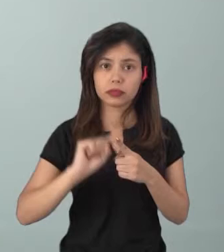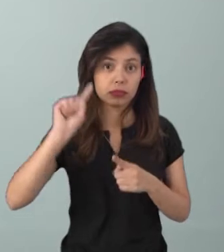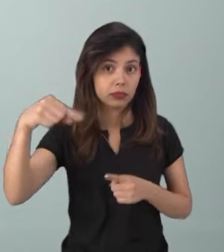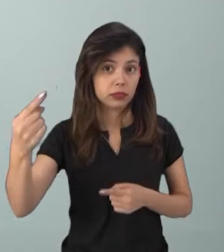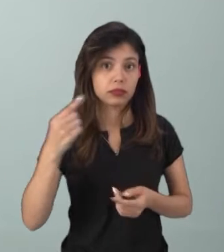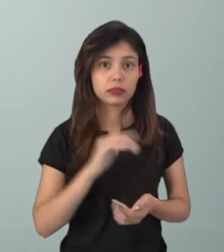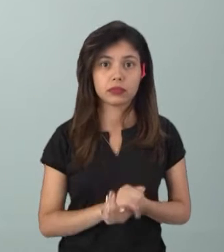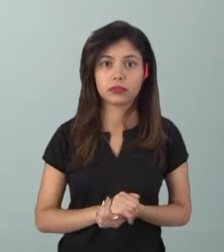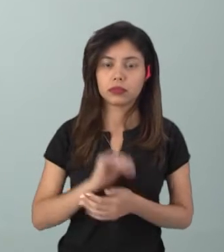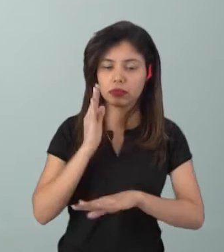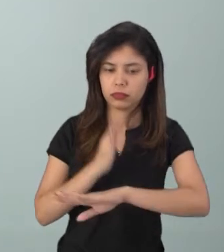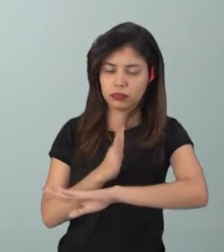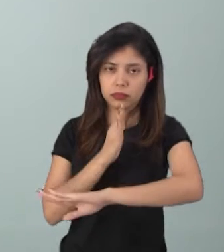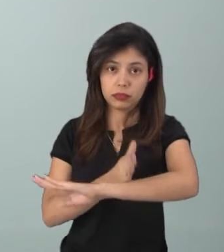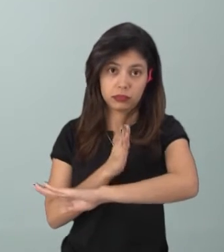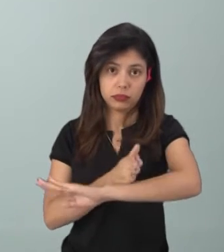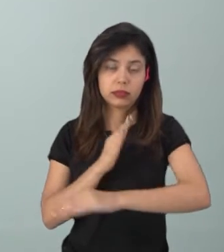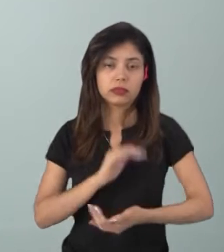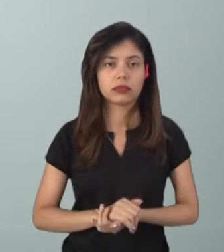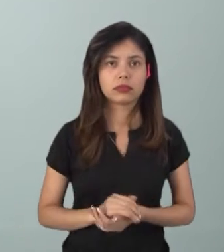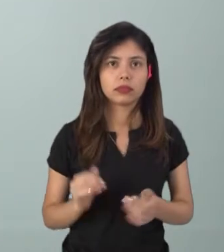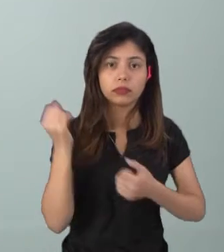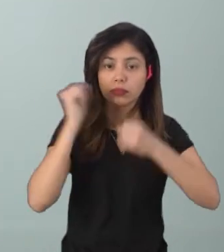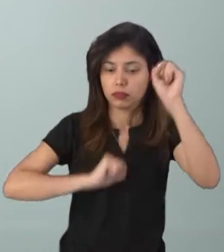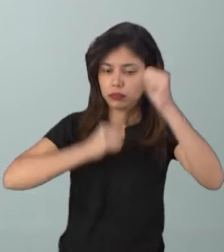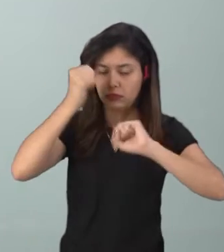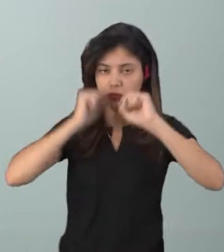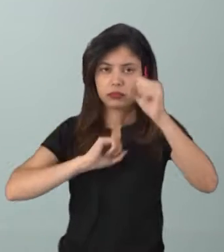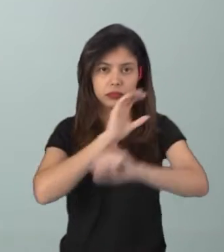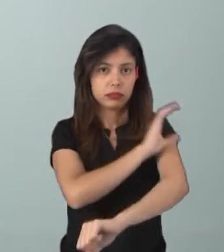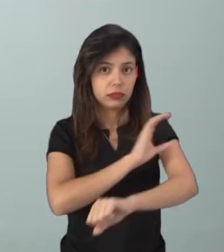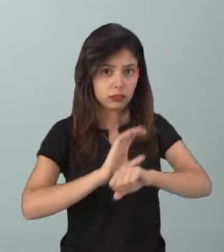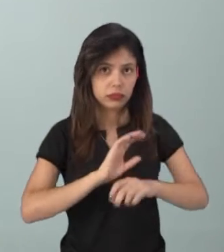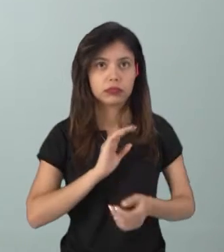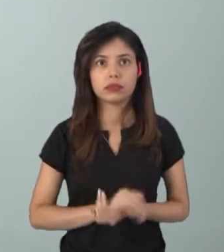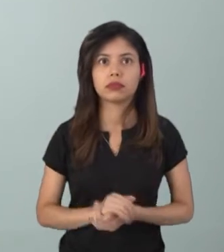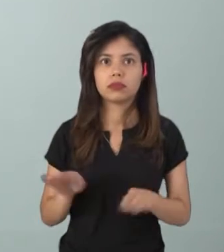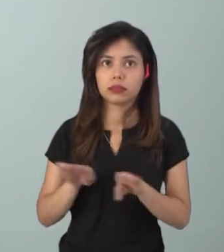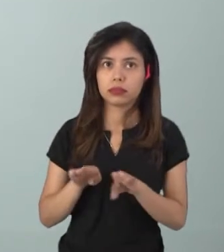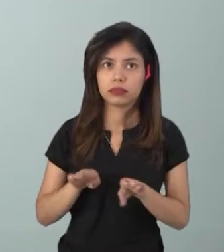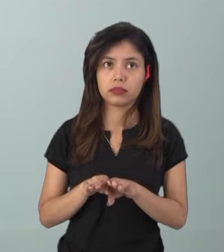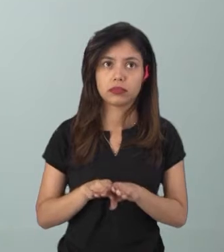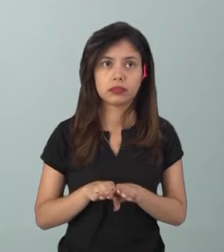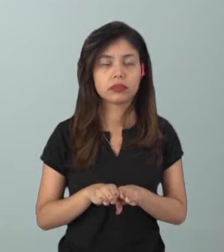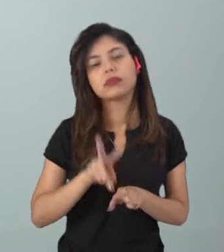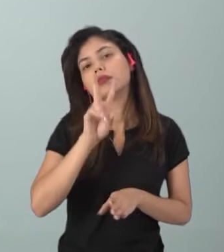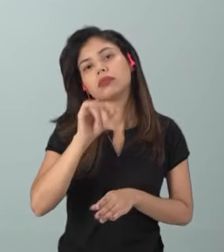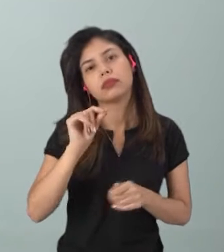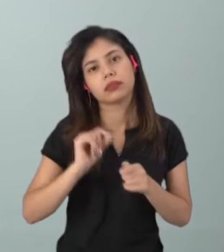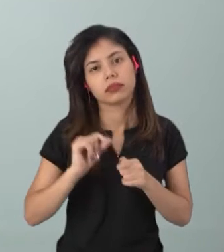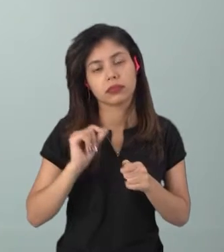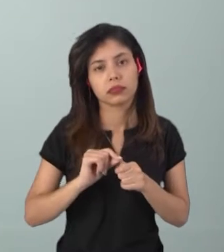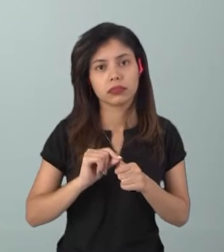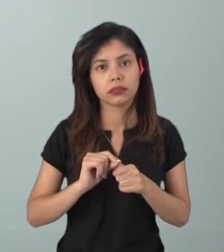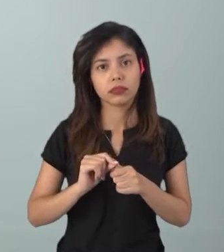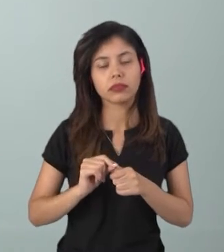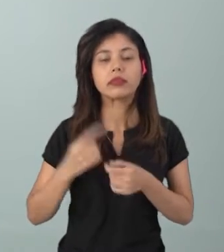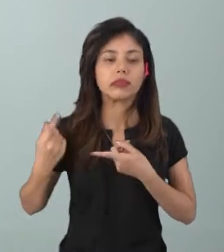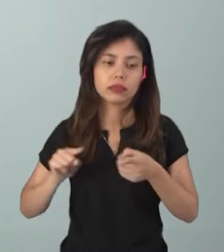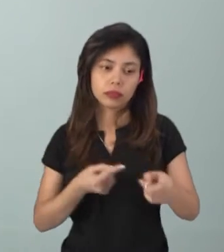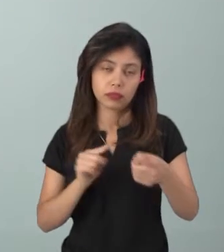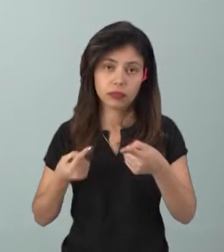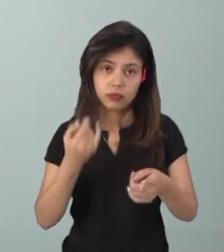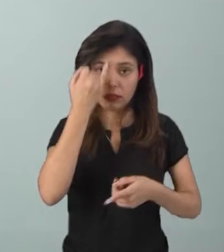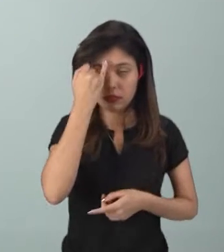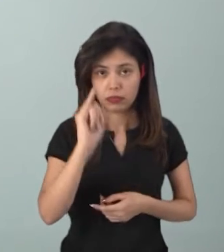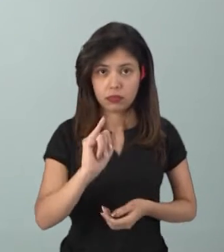idade moderna, a indústria cultural, com Theodor Adorno e Horkheimer, ele vai fazer sua crítica a respeito